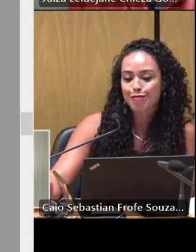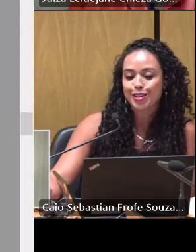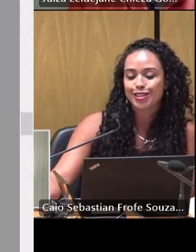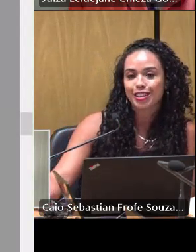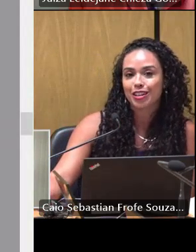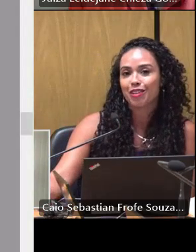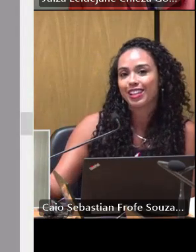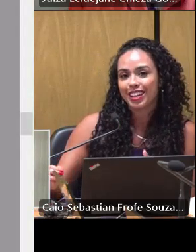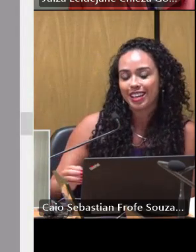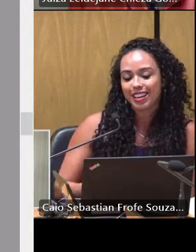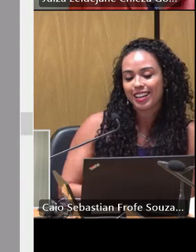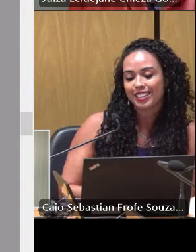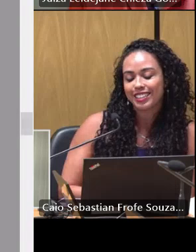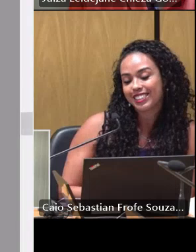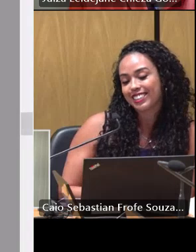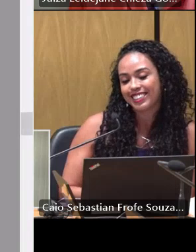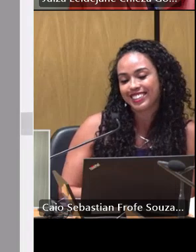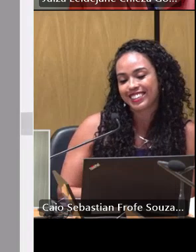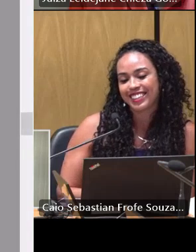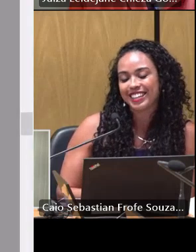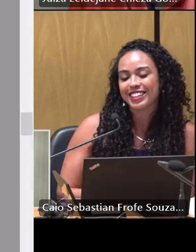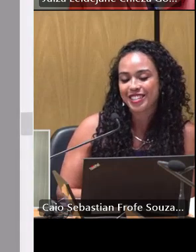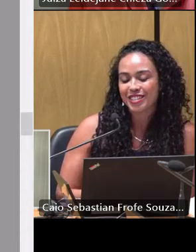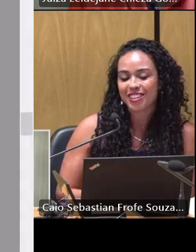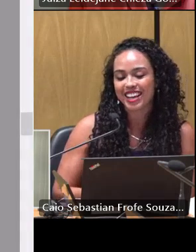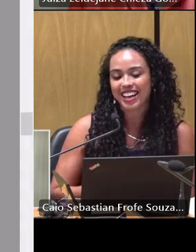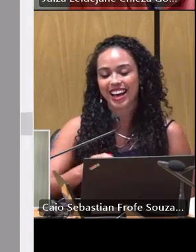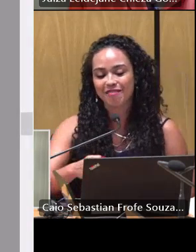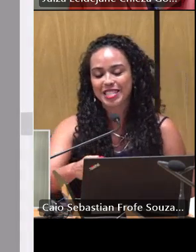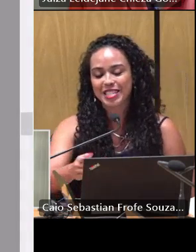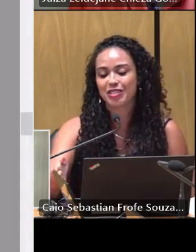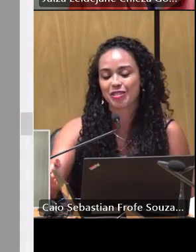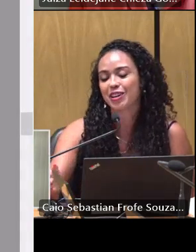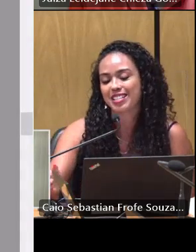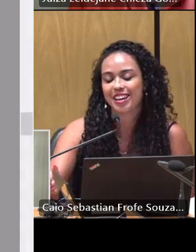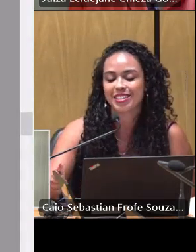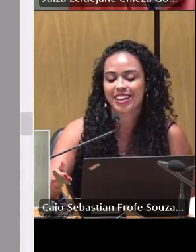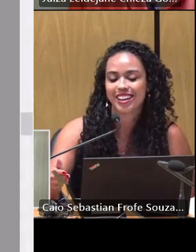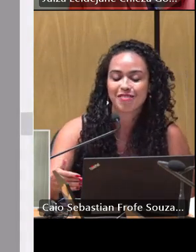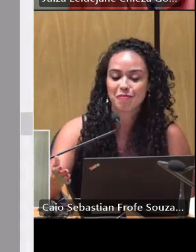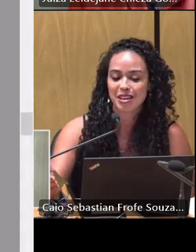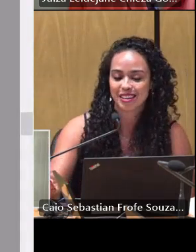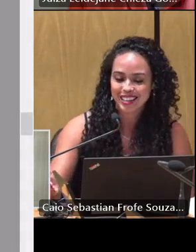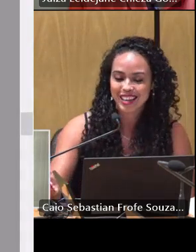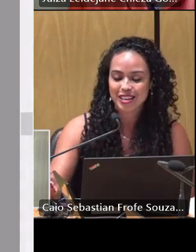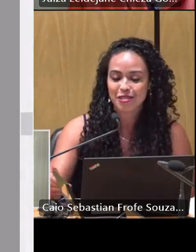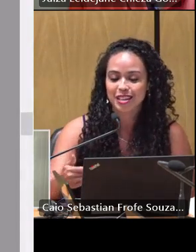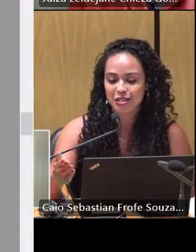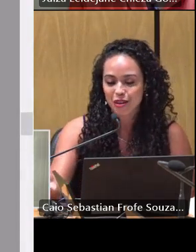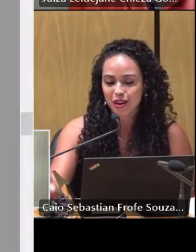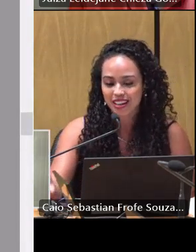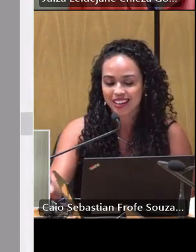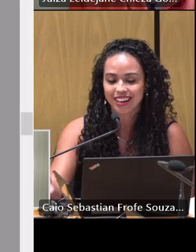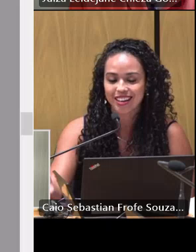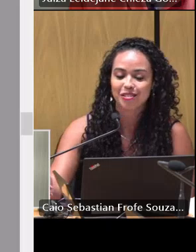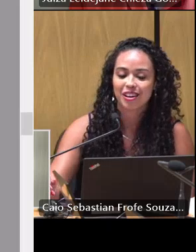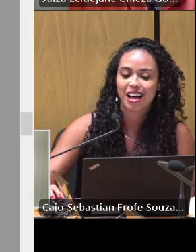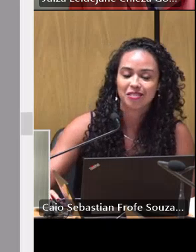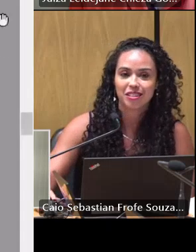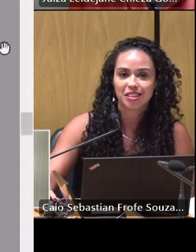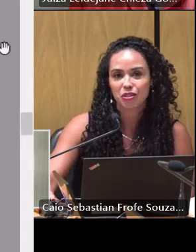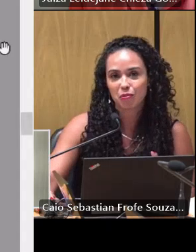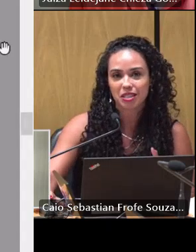obras né de até da Na tentativa né A Mercedes o casal né a família Guimarães mora aqui na casa